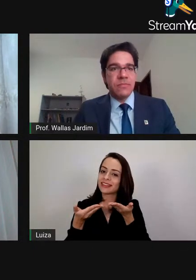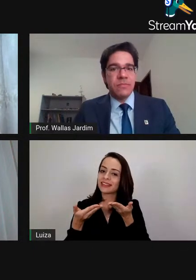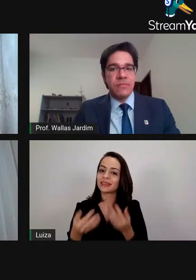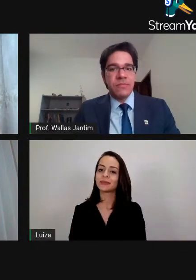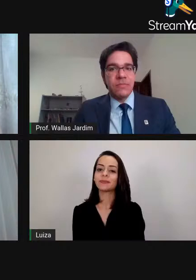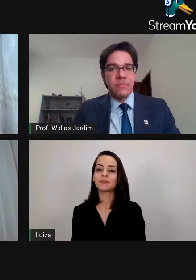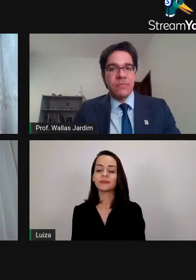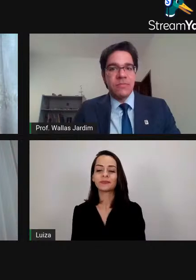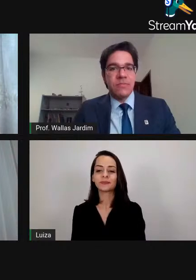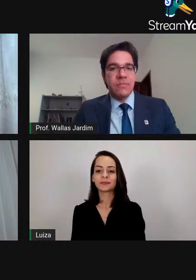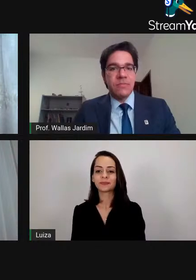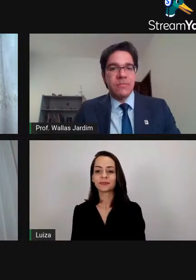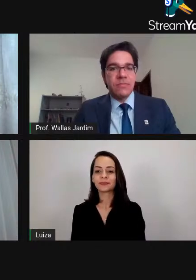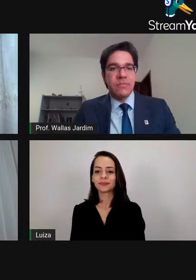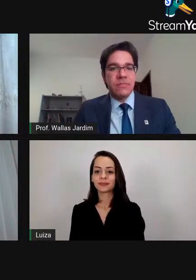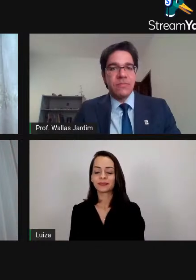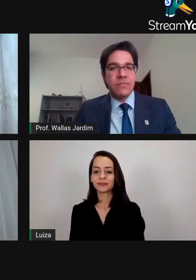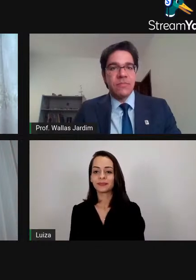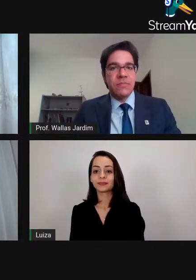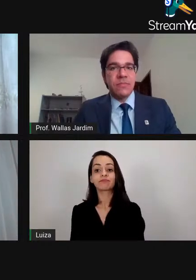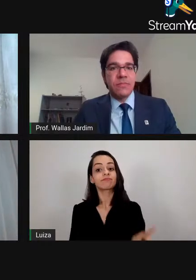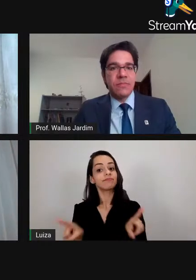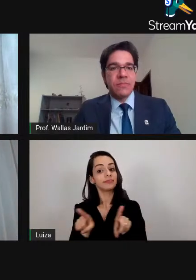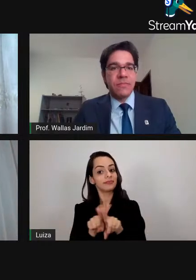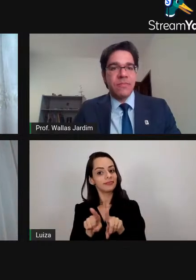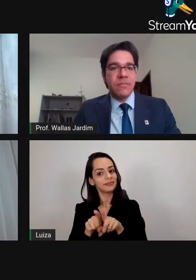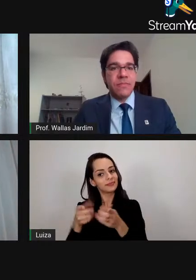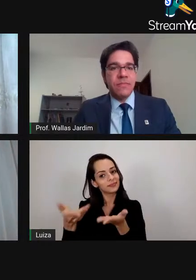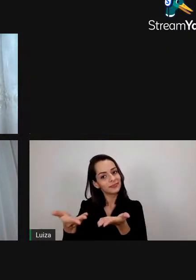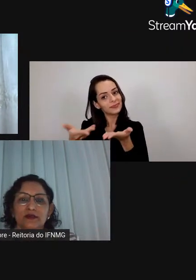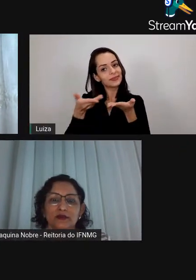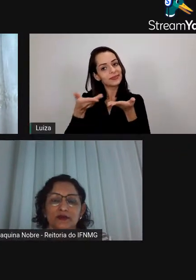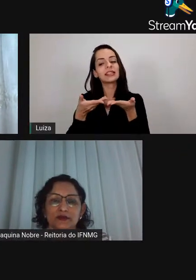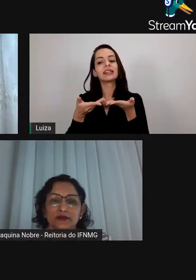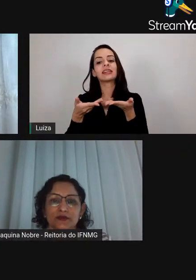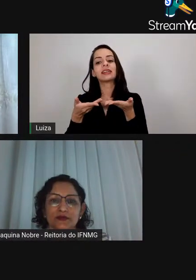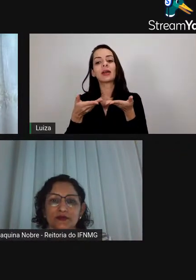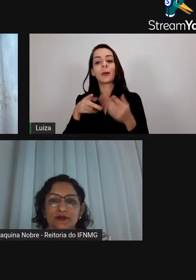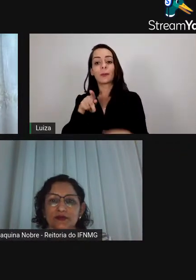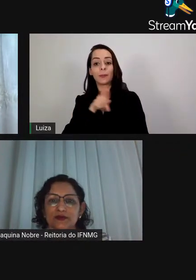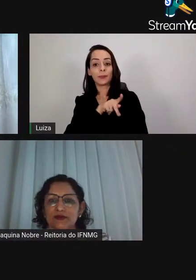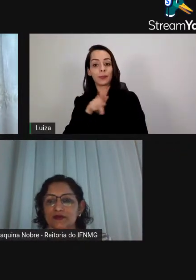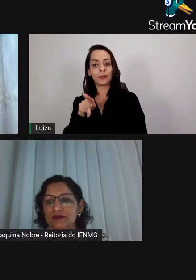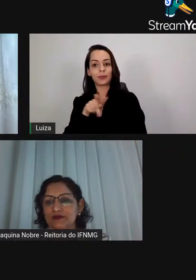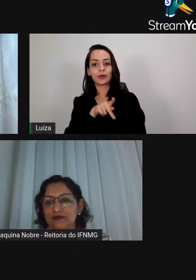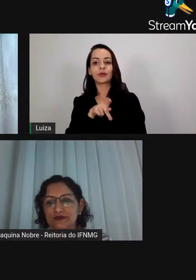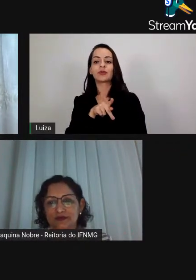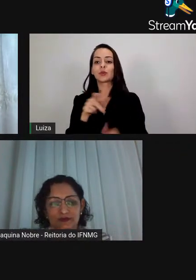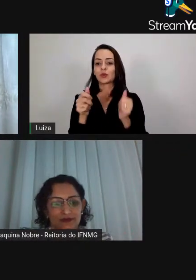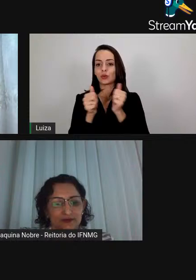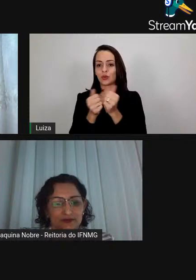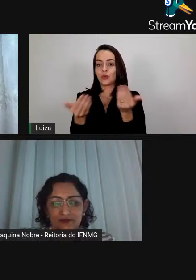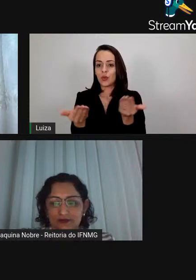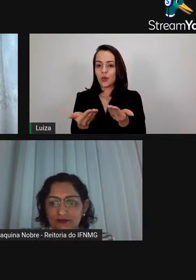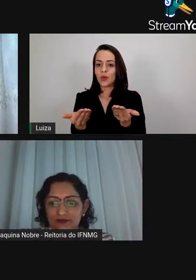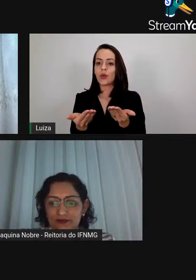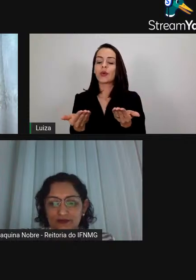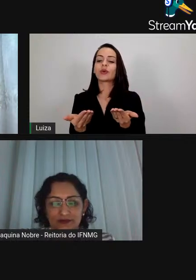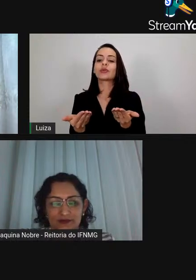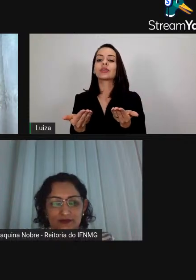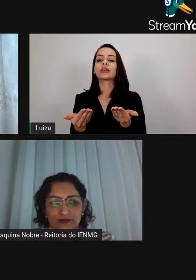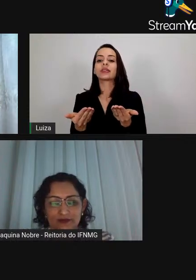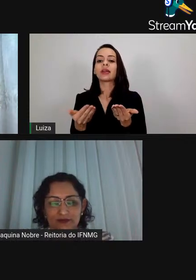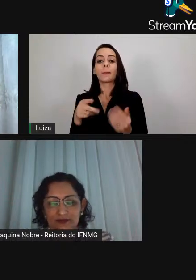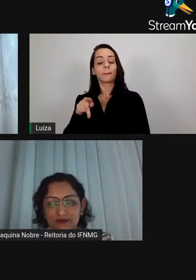Acolhemos, também, representando os professores formadores, os docentes aqui conosco, professor do